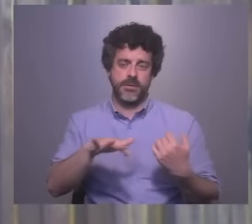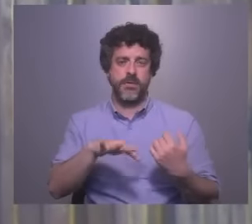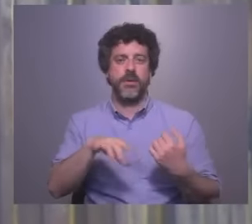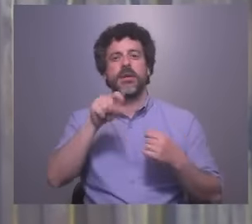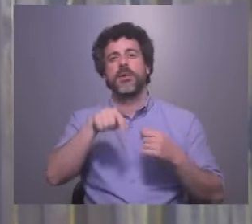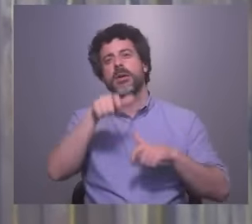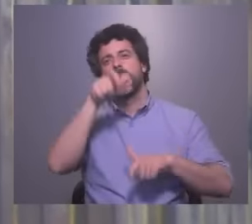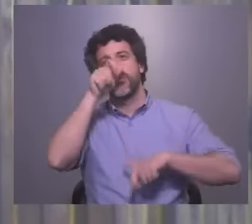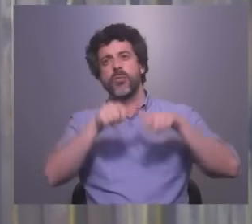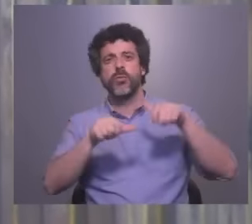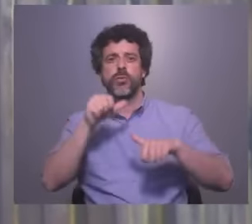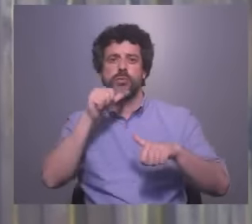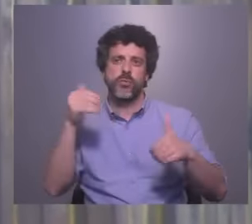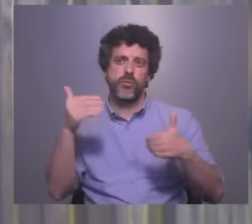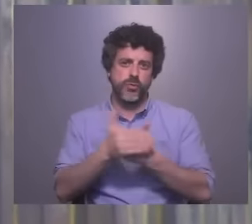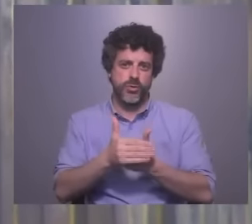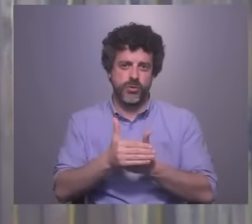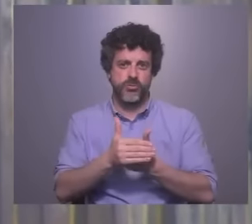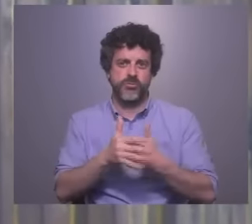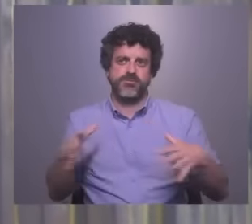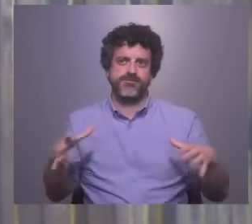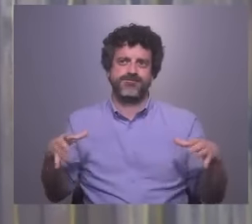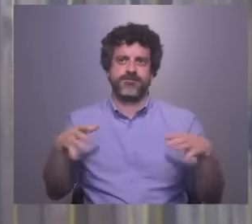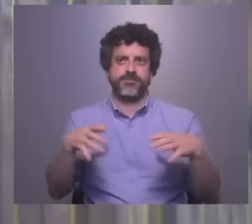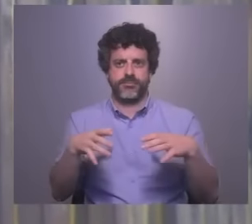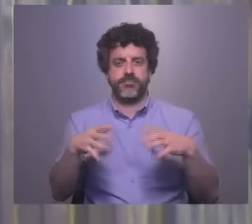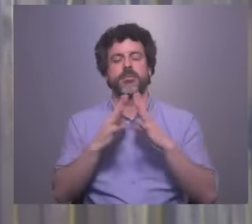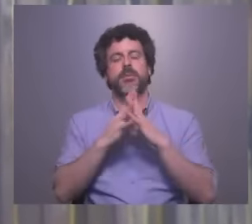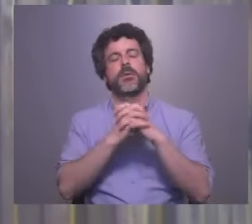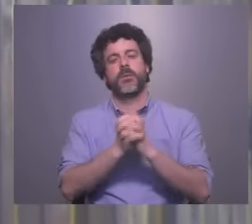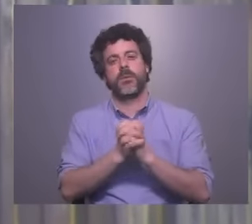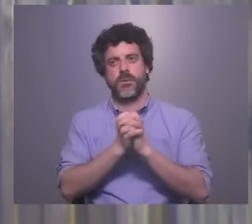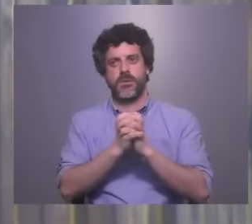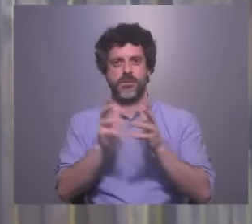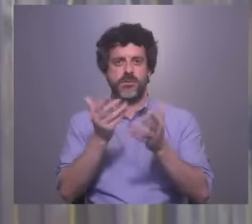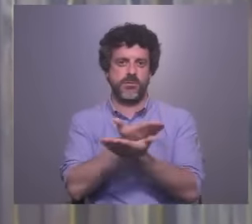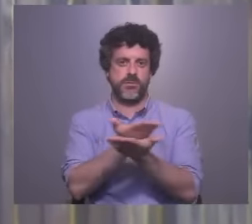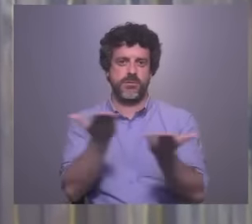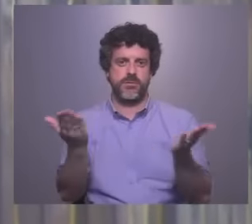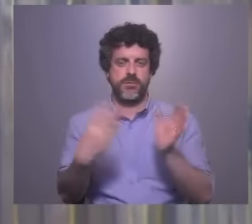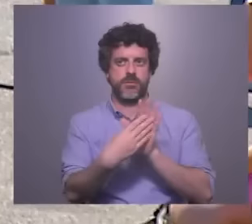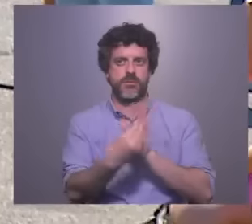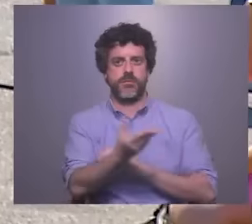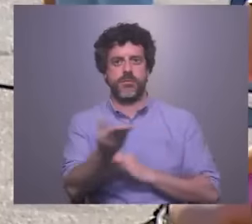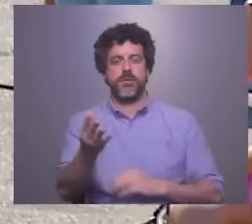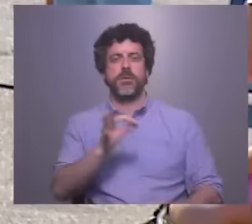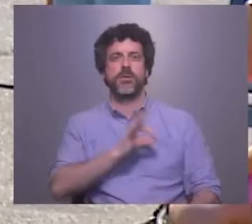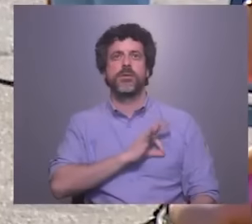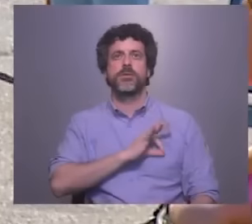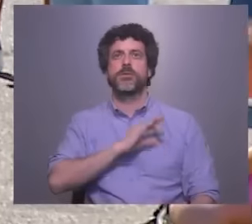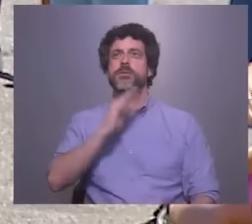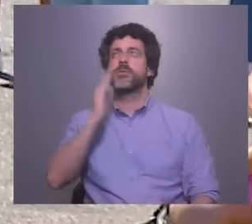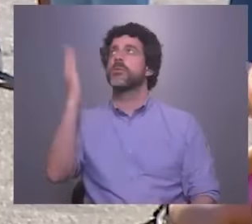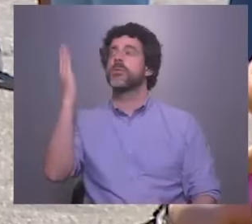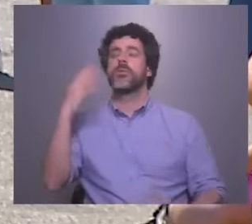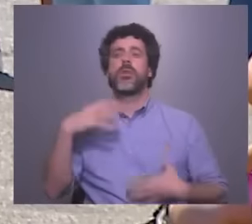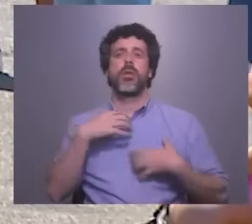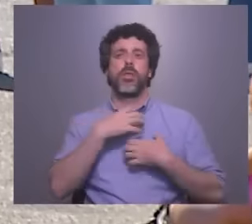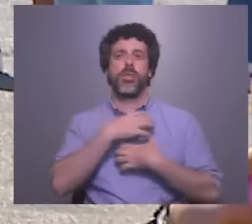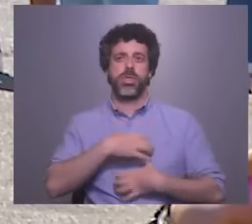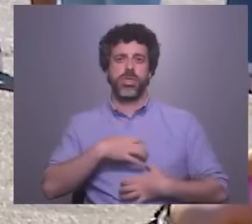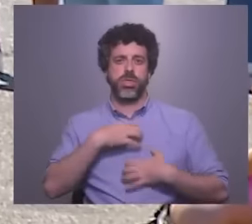fome. Por todos nós aqui presentes em Assembleia, pelos batizados da nossa